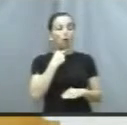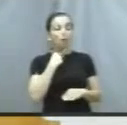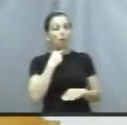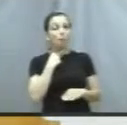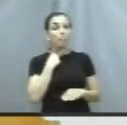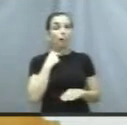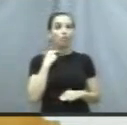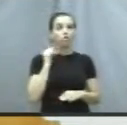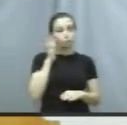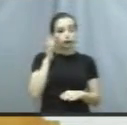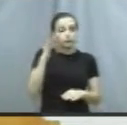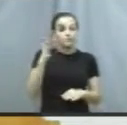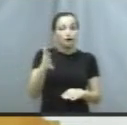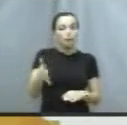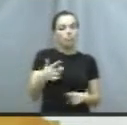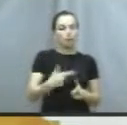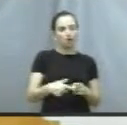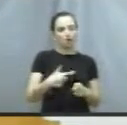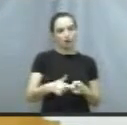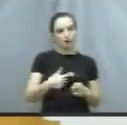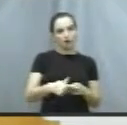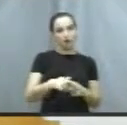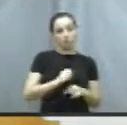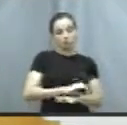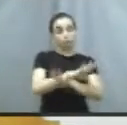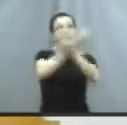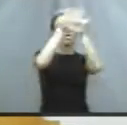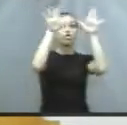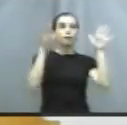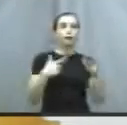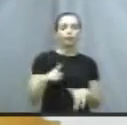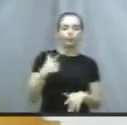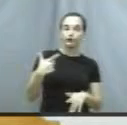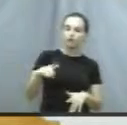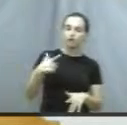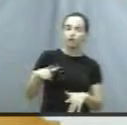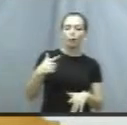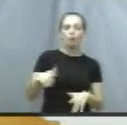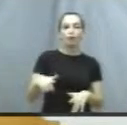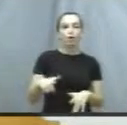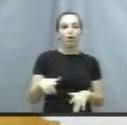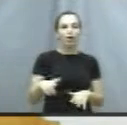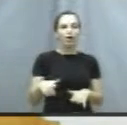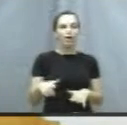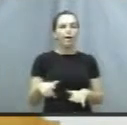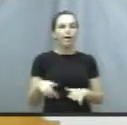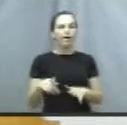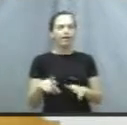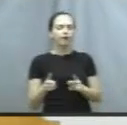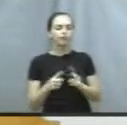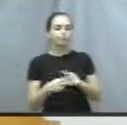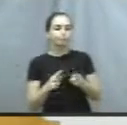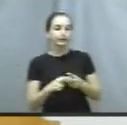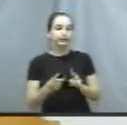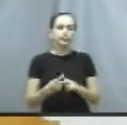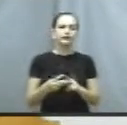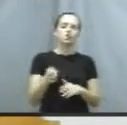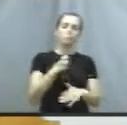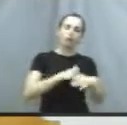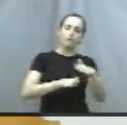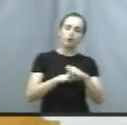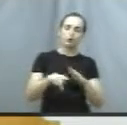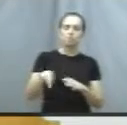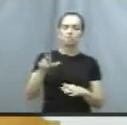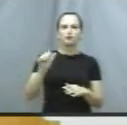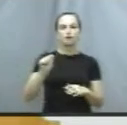como solução para os problemas. E que fique claro que não existe nenhuma indisposição da nossa parte com a Paraty, muito ao contrário, essa é